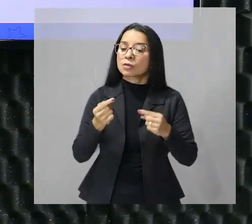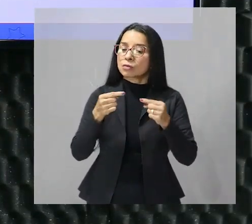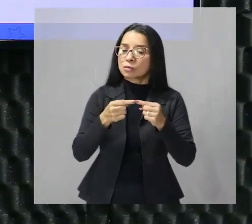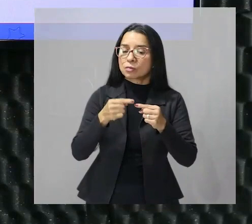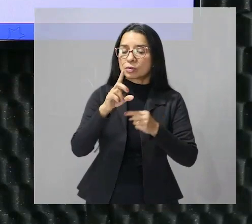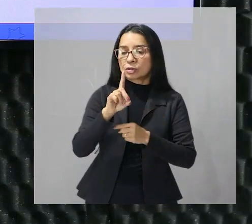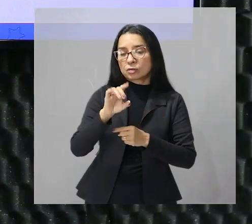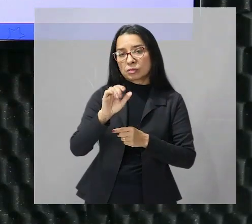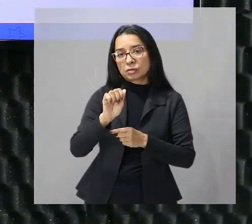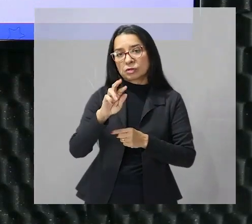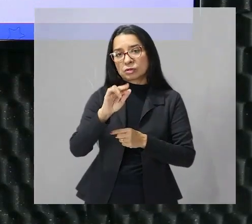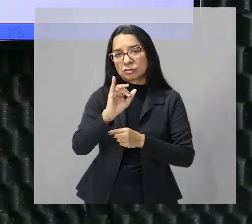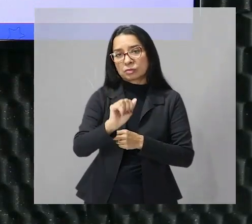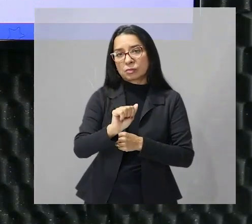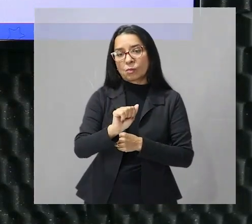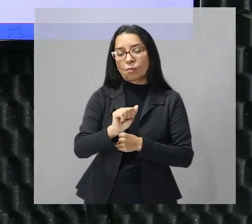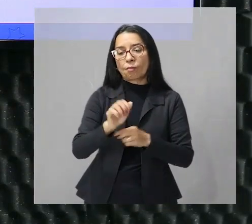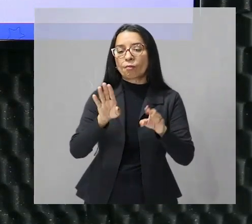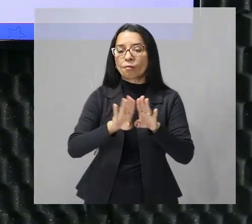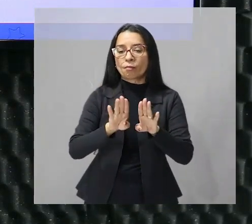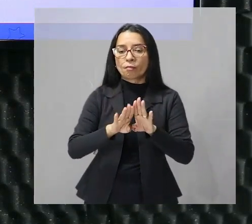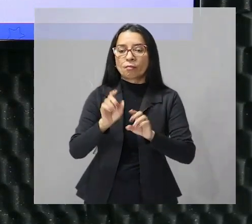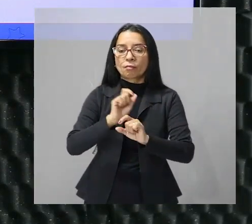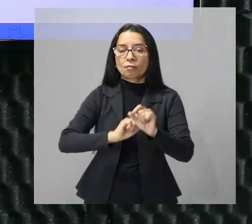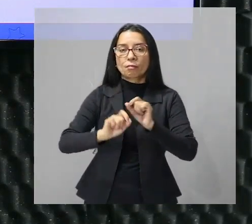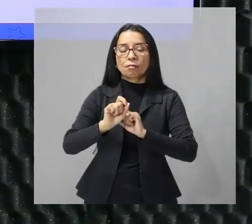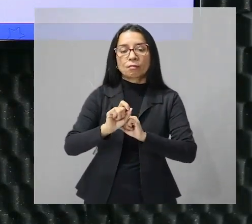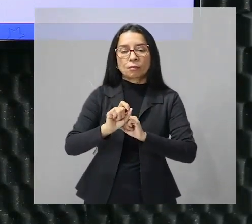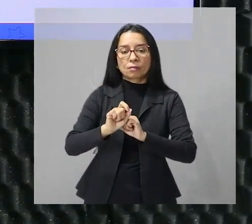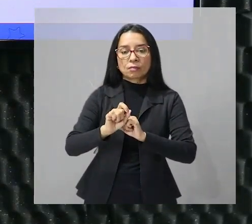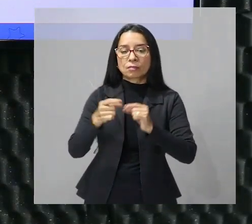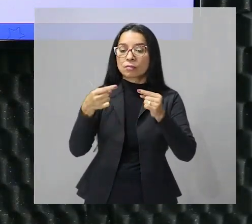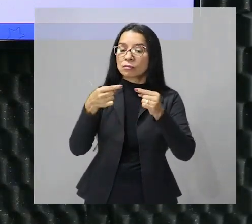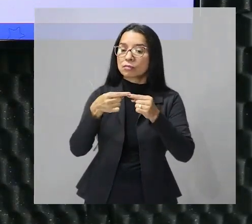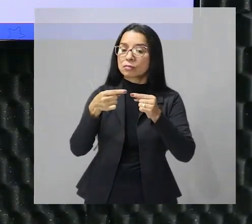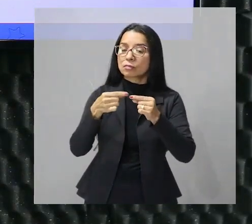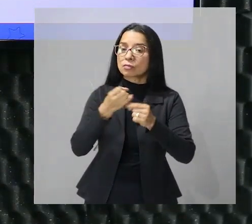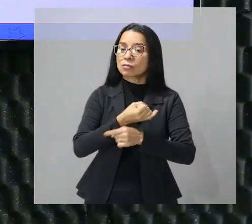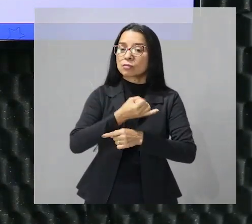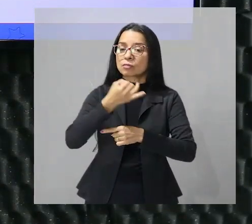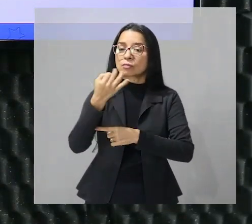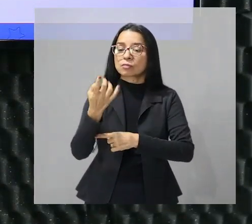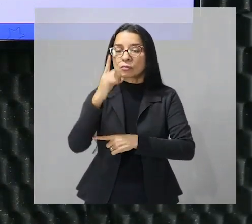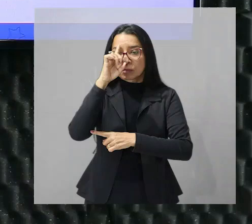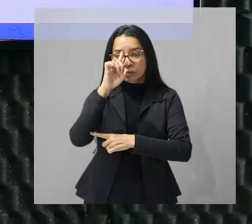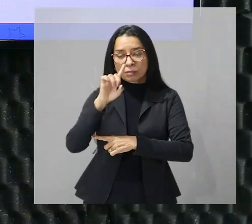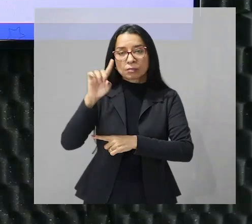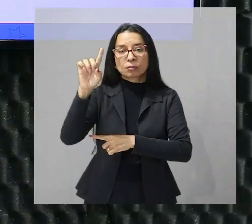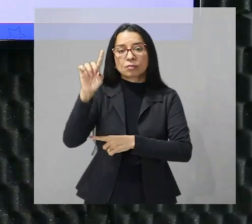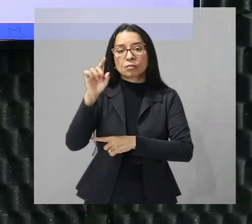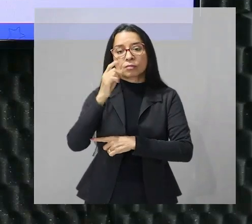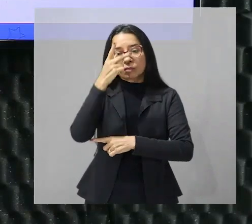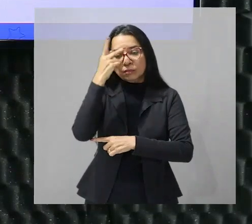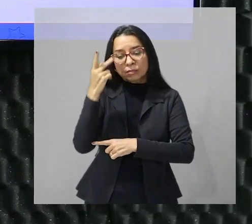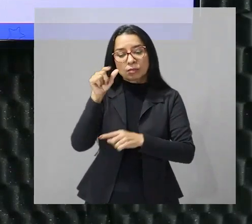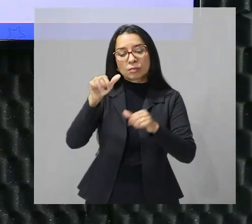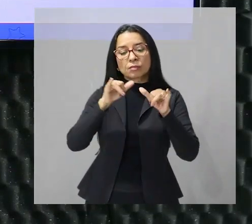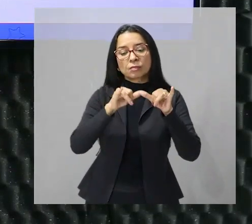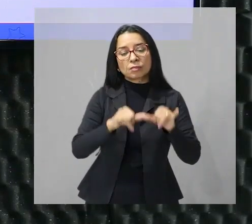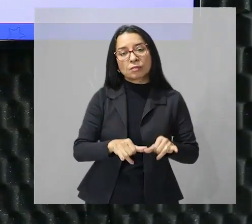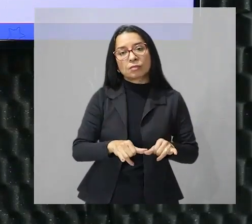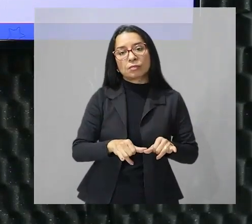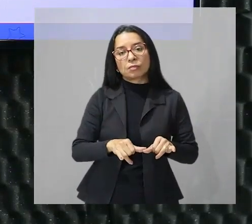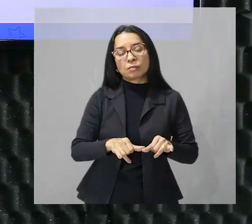à diária, né, o valor da diária, e ela vai ser de acordo com a quantidade de dias que o hóspede ficar lá,